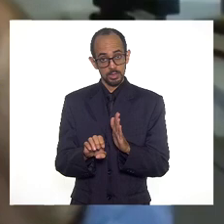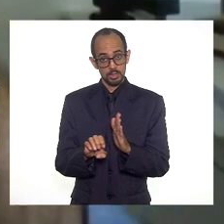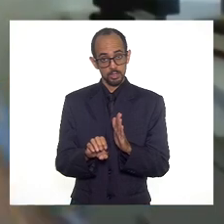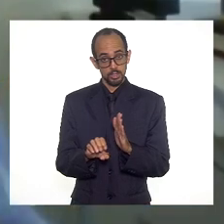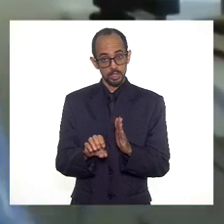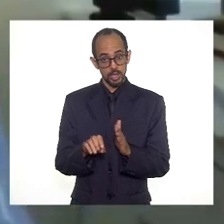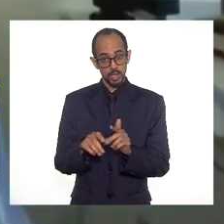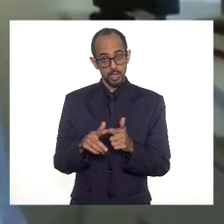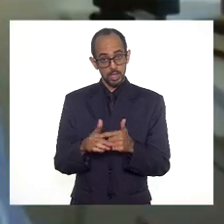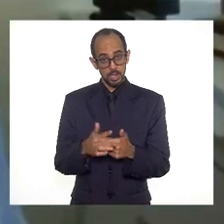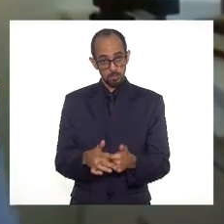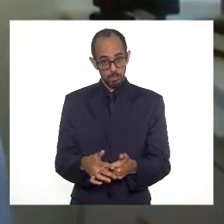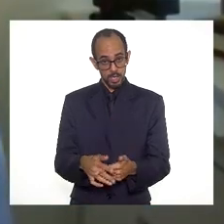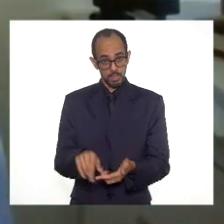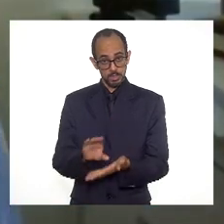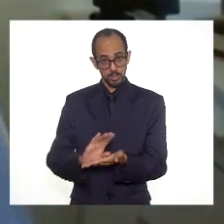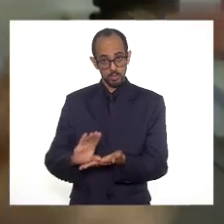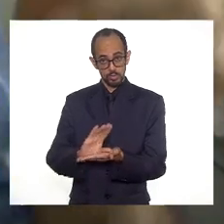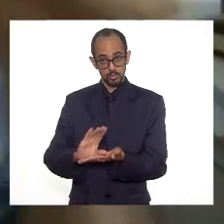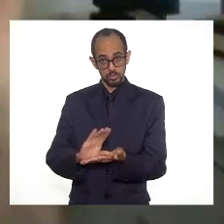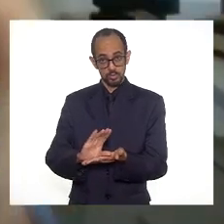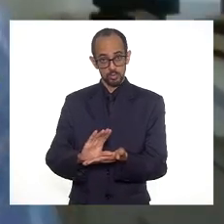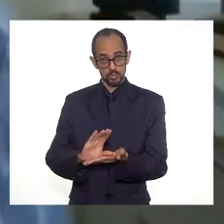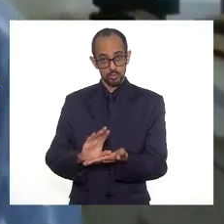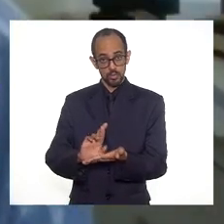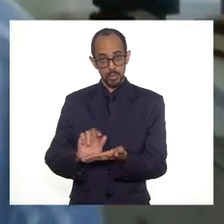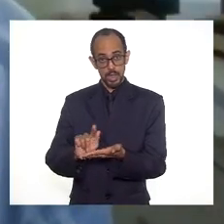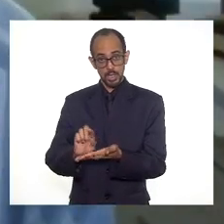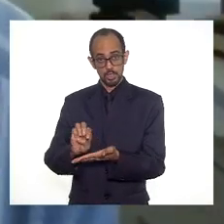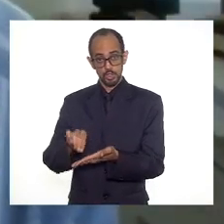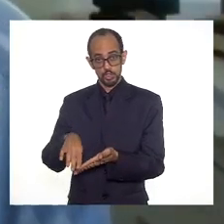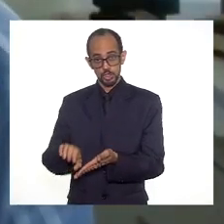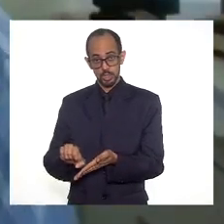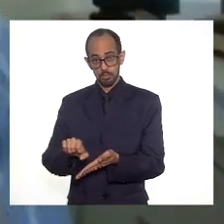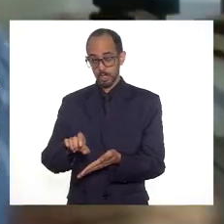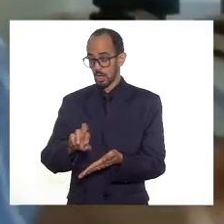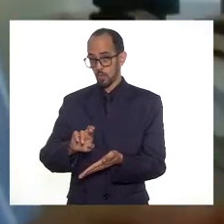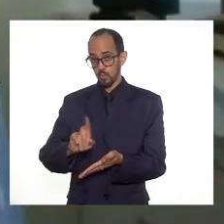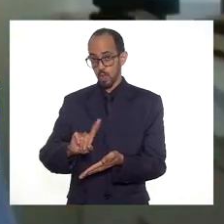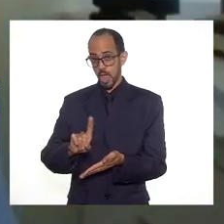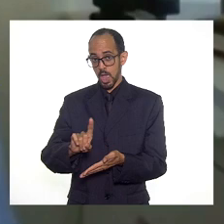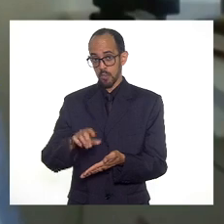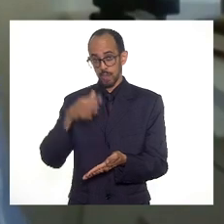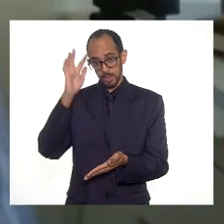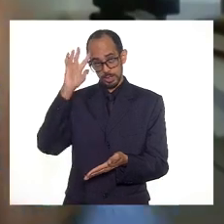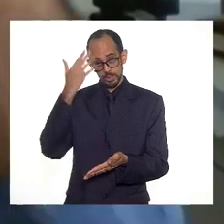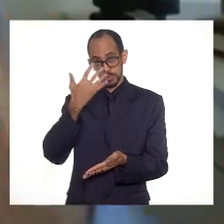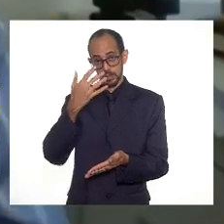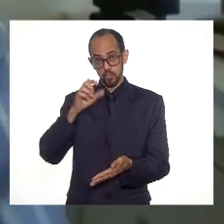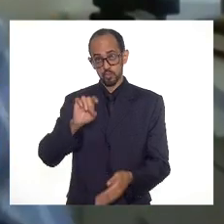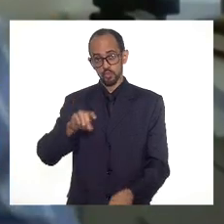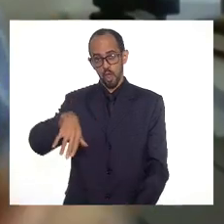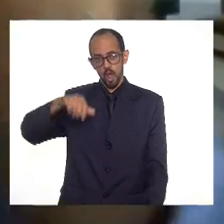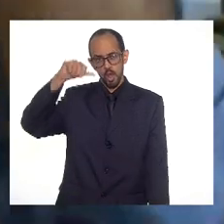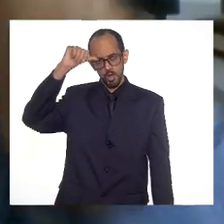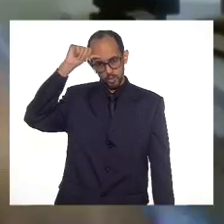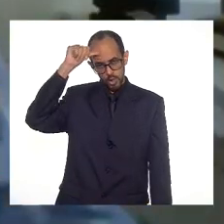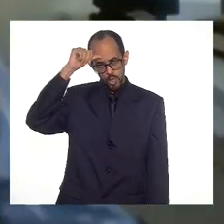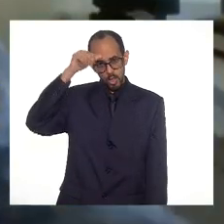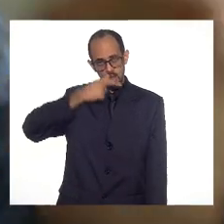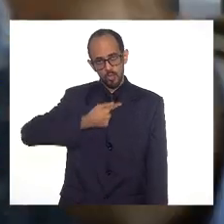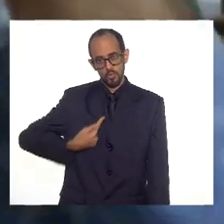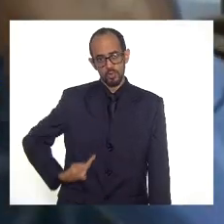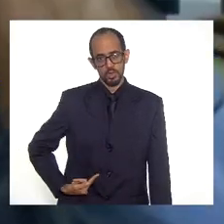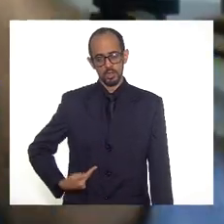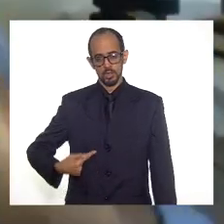de recuperação fiscal não é uma decisão solitária do governador. É do governador com